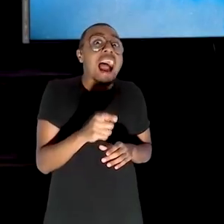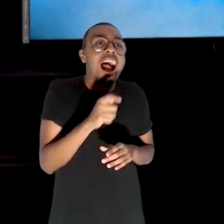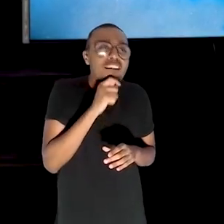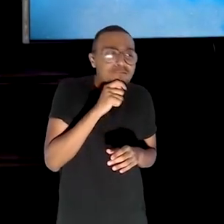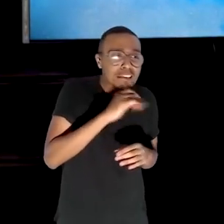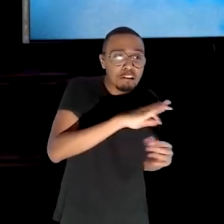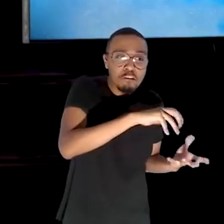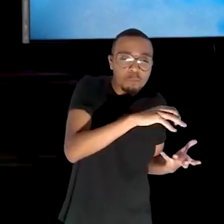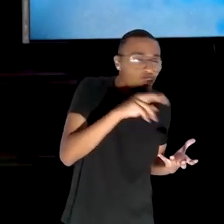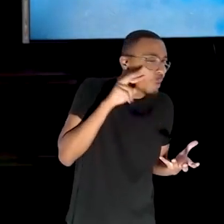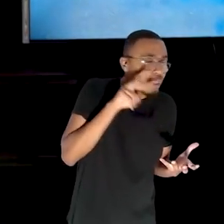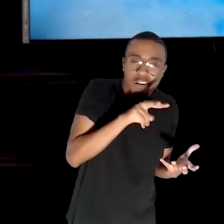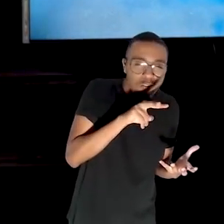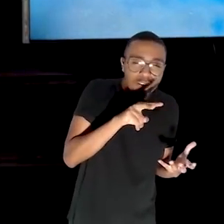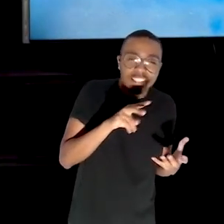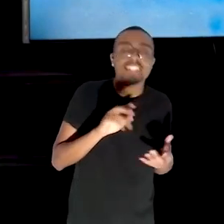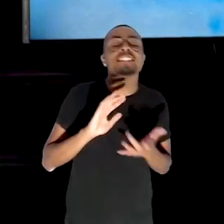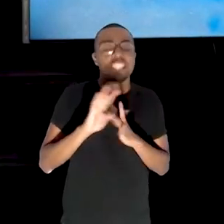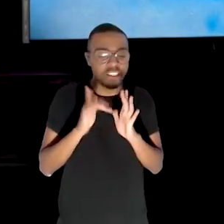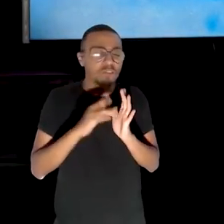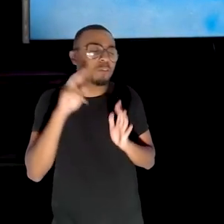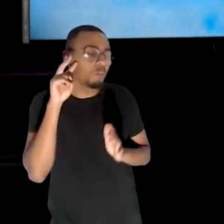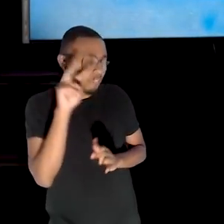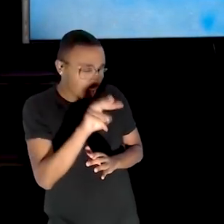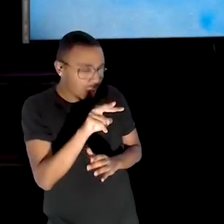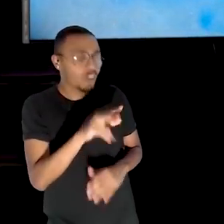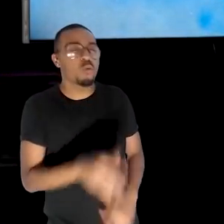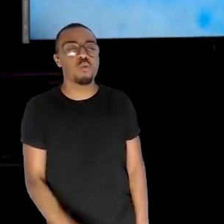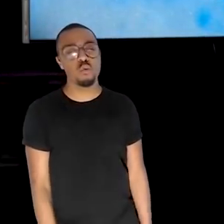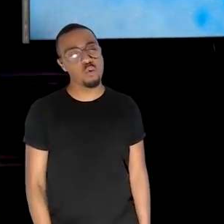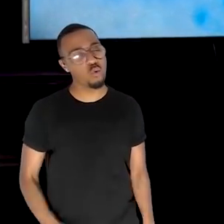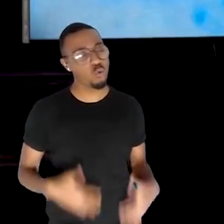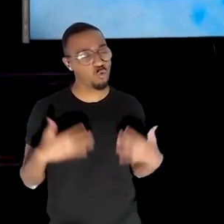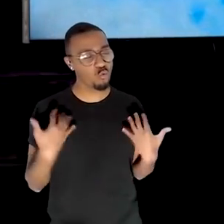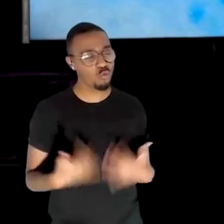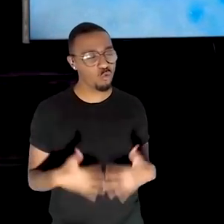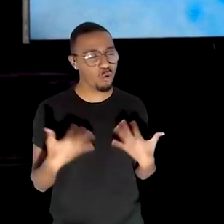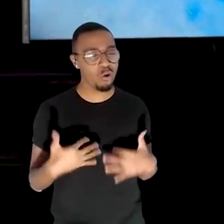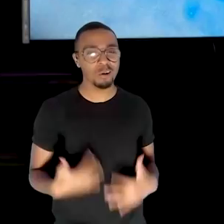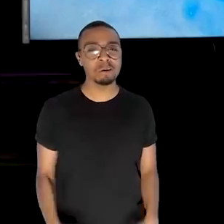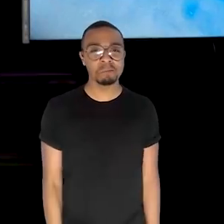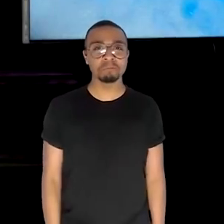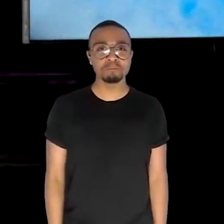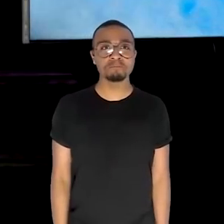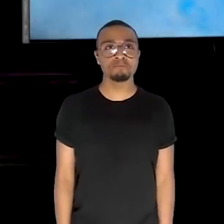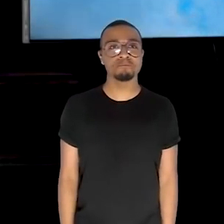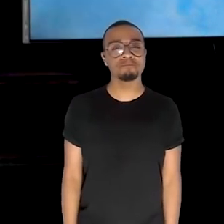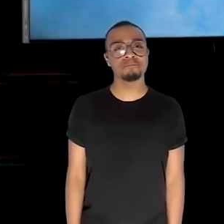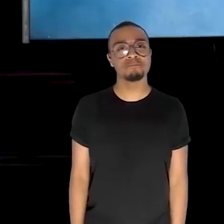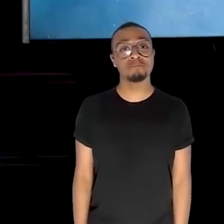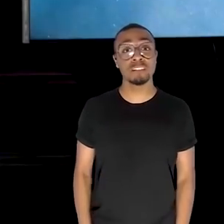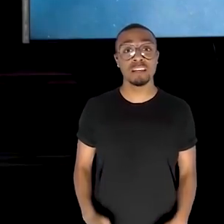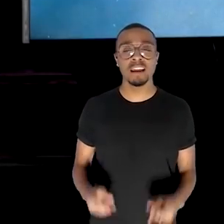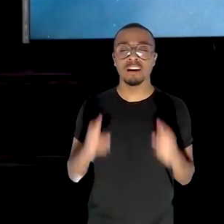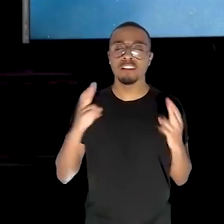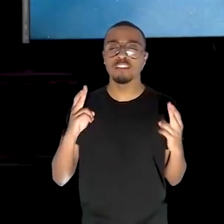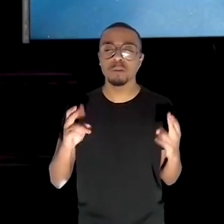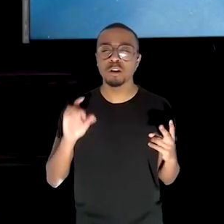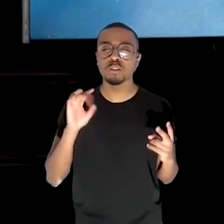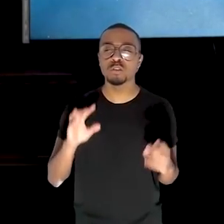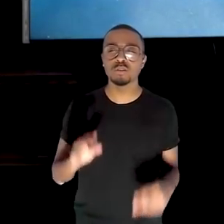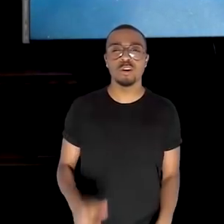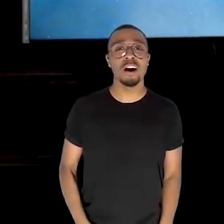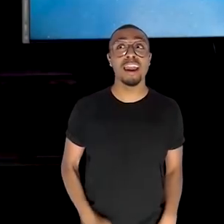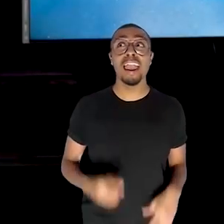movermos para termos uma vida que a nossa única plateia seja Deus, e não ter